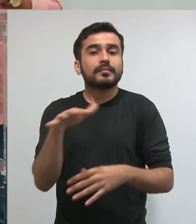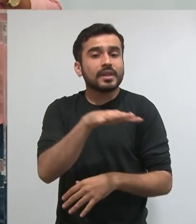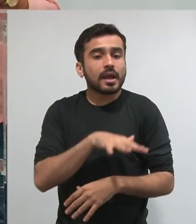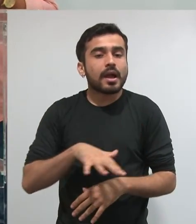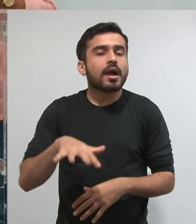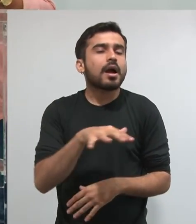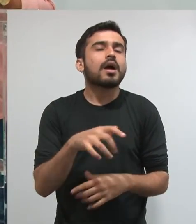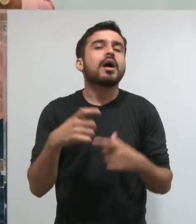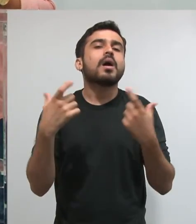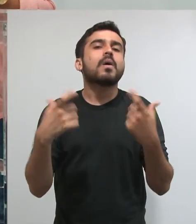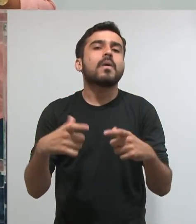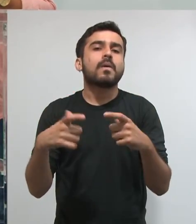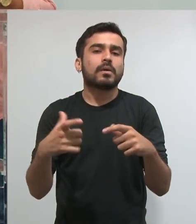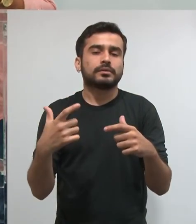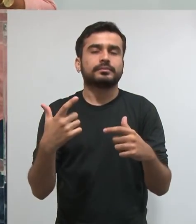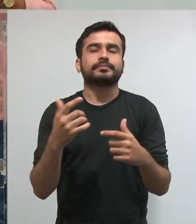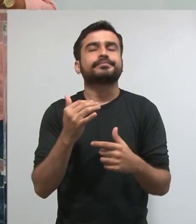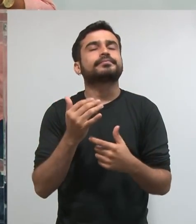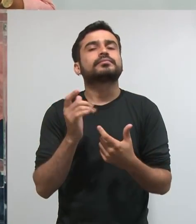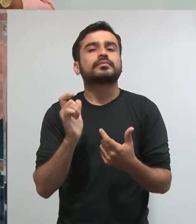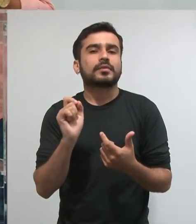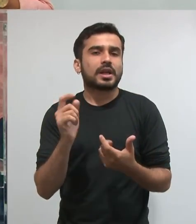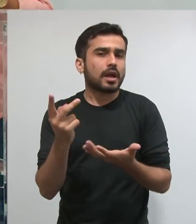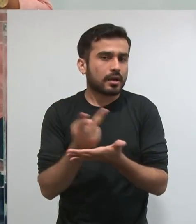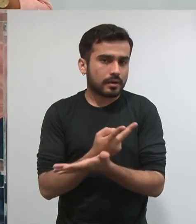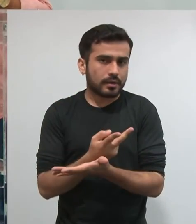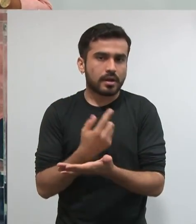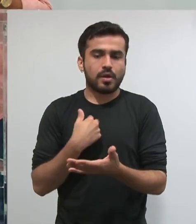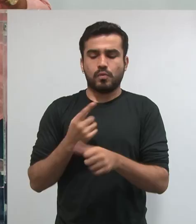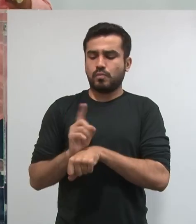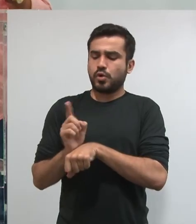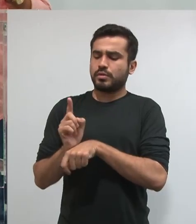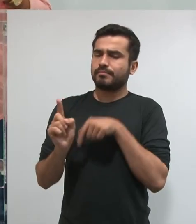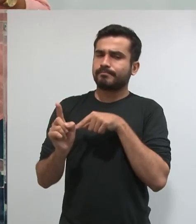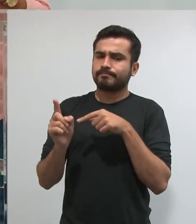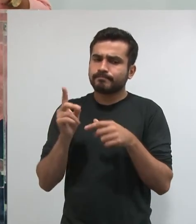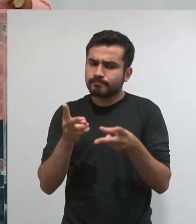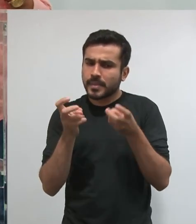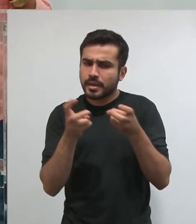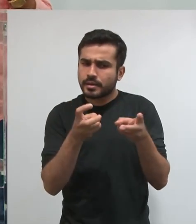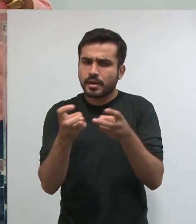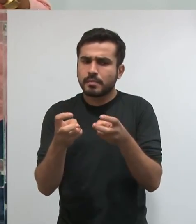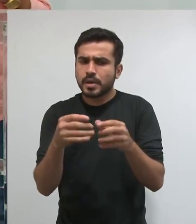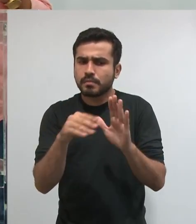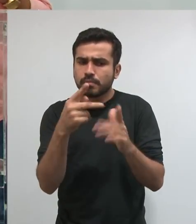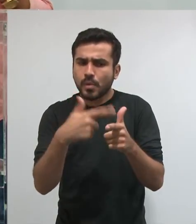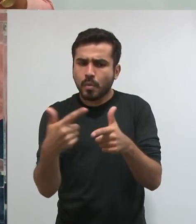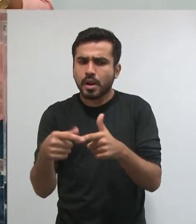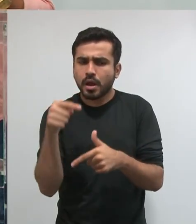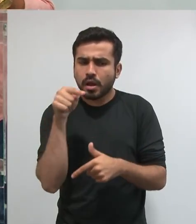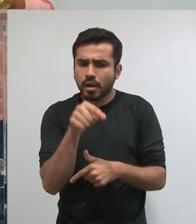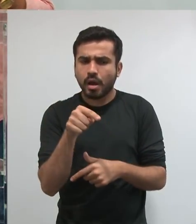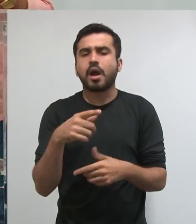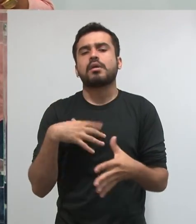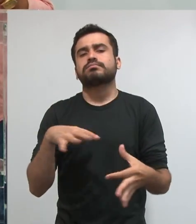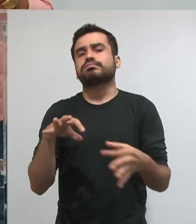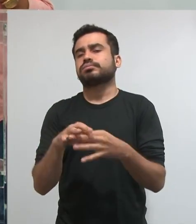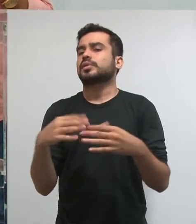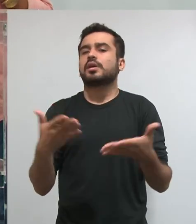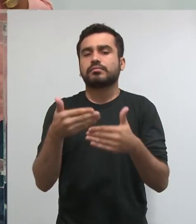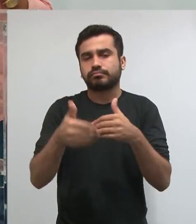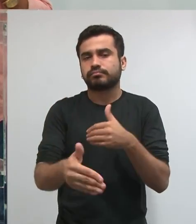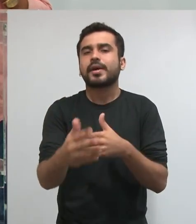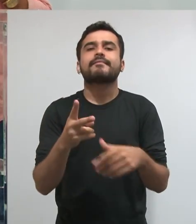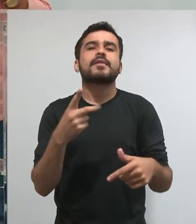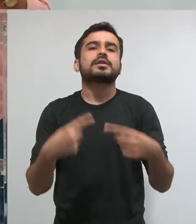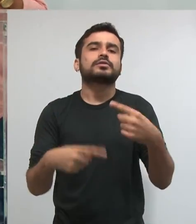espaços aonde, a partir desse processo de monitoramento, você tem a oportunidade de debater, de discutir quais são as ações